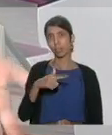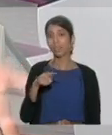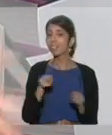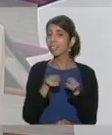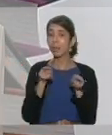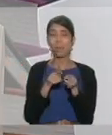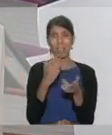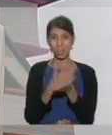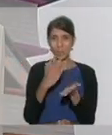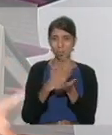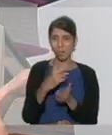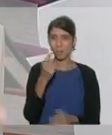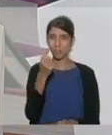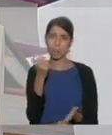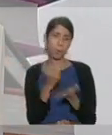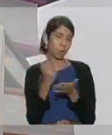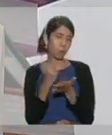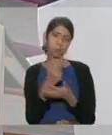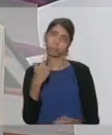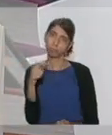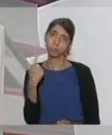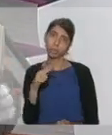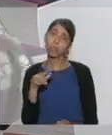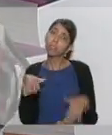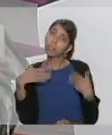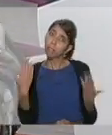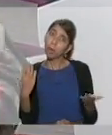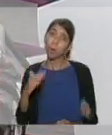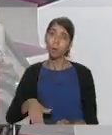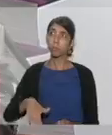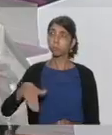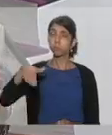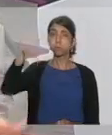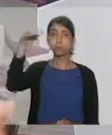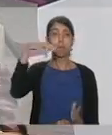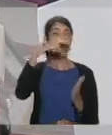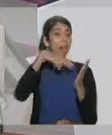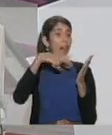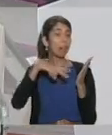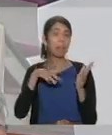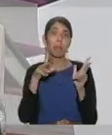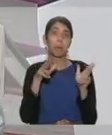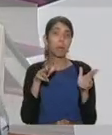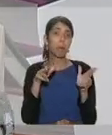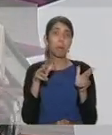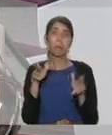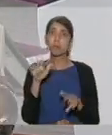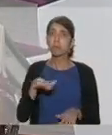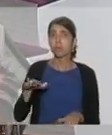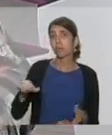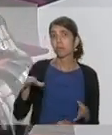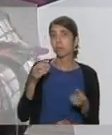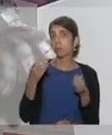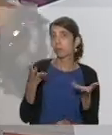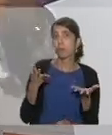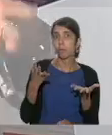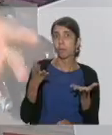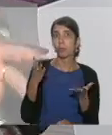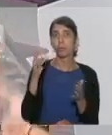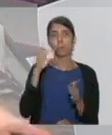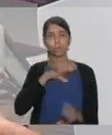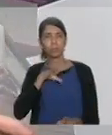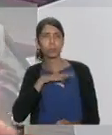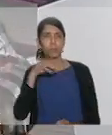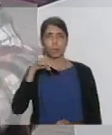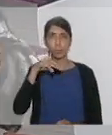sobrava dinheiro, assim, grana para isso. Então, eu cresci lendo aquilo que quase todo jovem lê. Português, matemática, fazendo exercício,